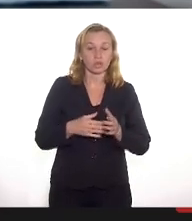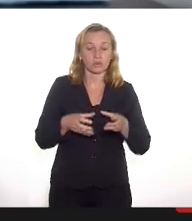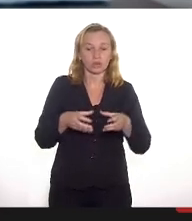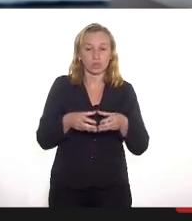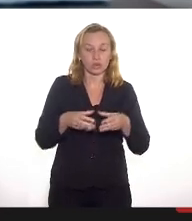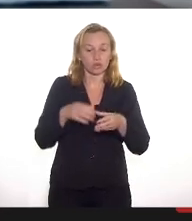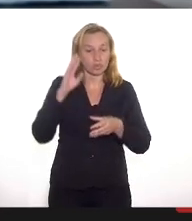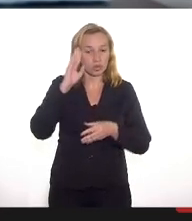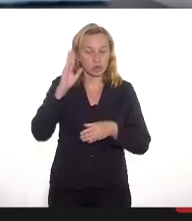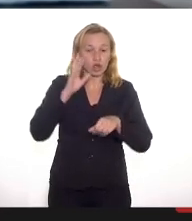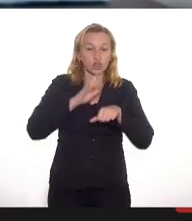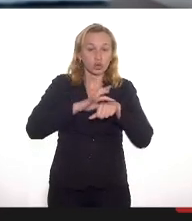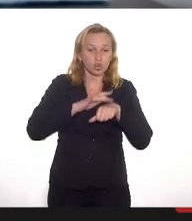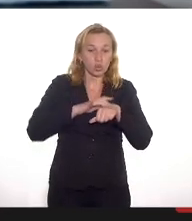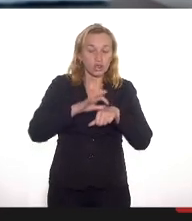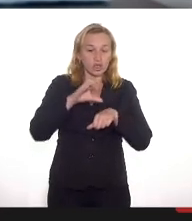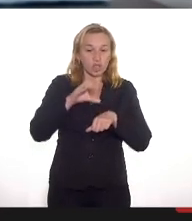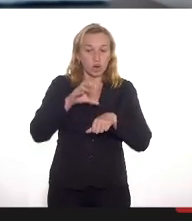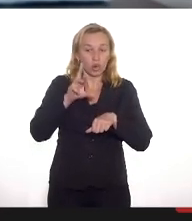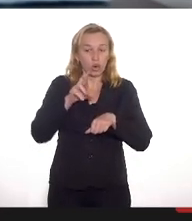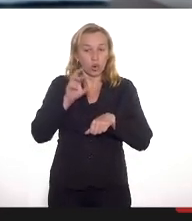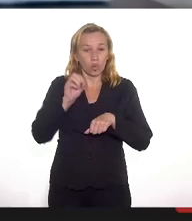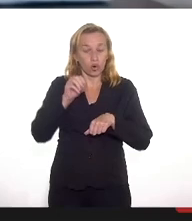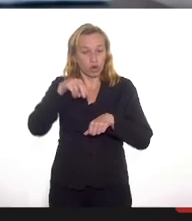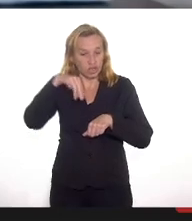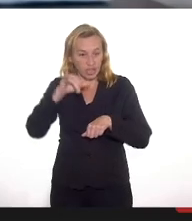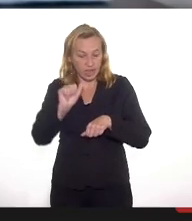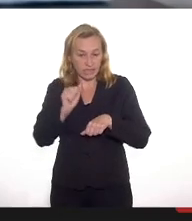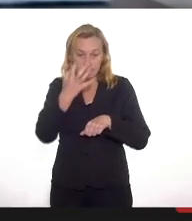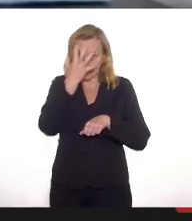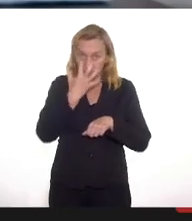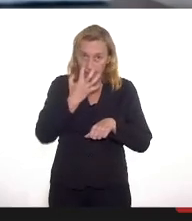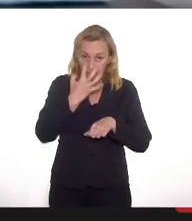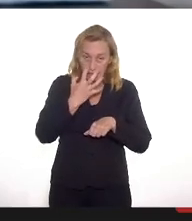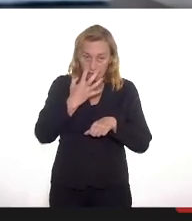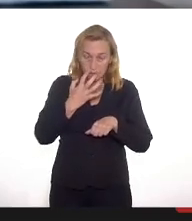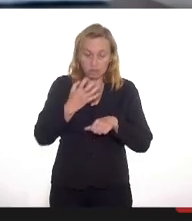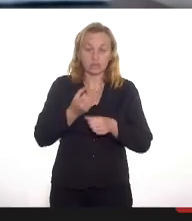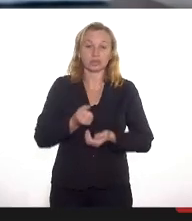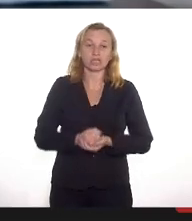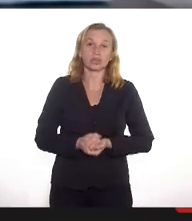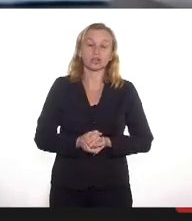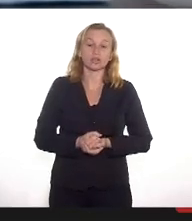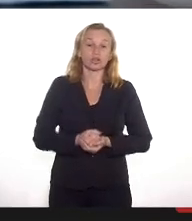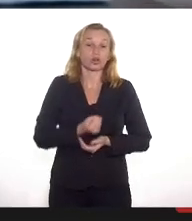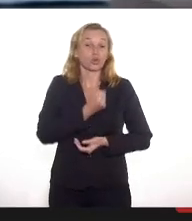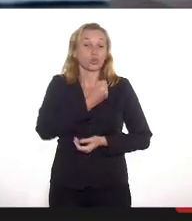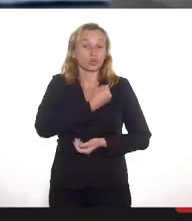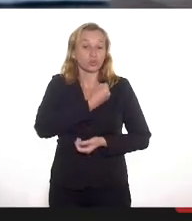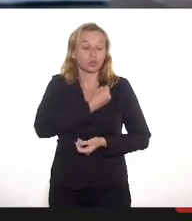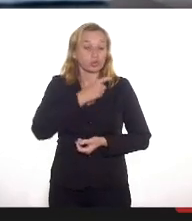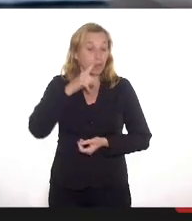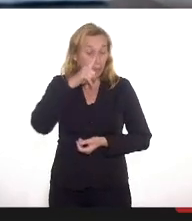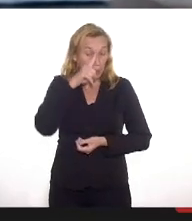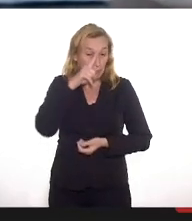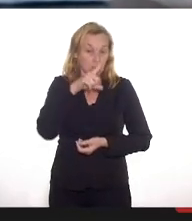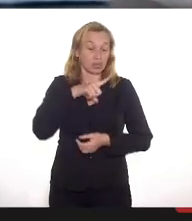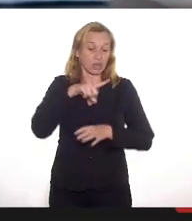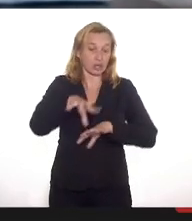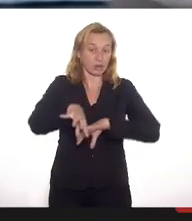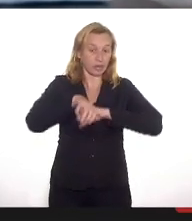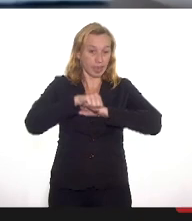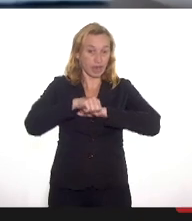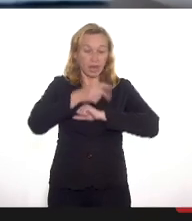são doenças crônicas associadas algumas outras doenças que aumenta o risco de erguer evolução para formas graves